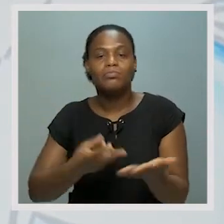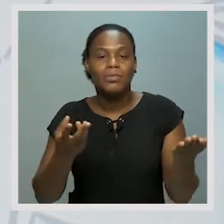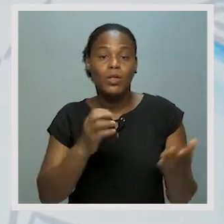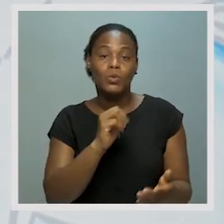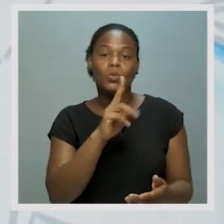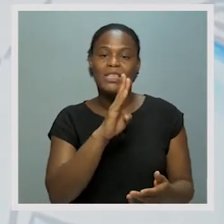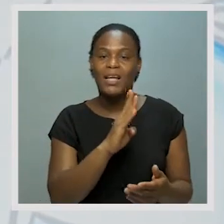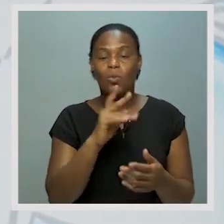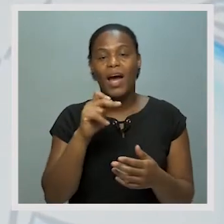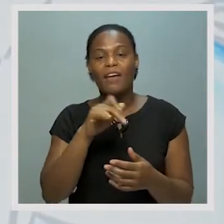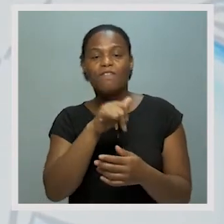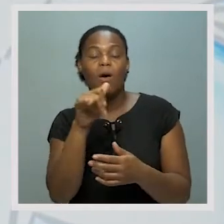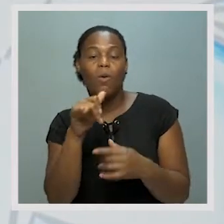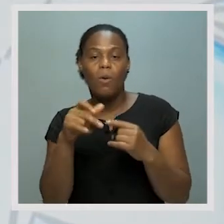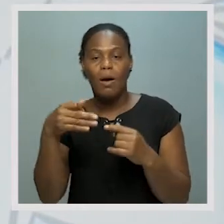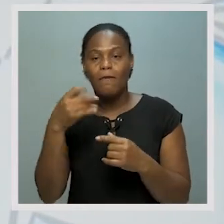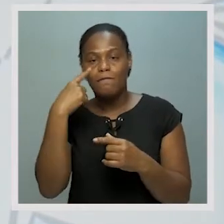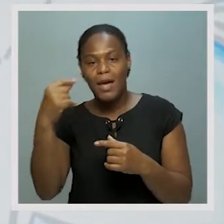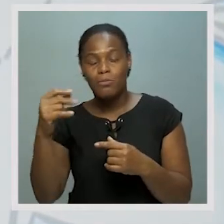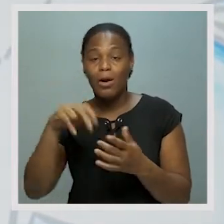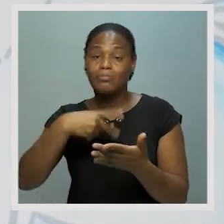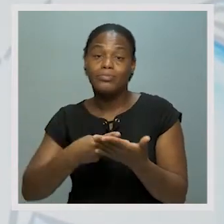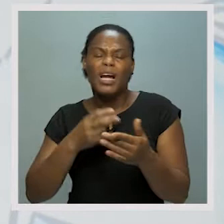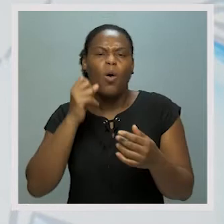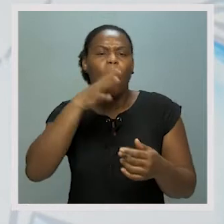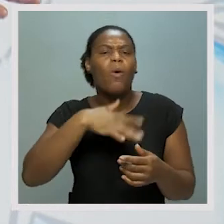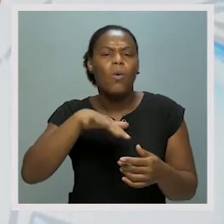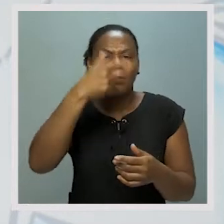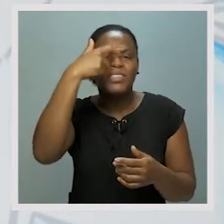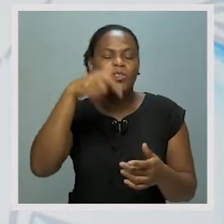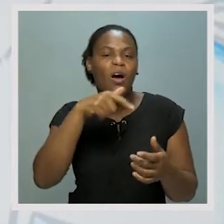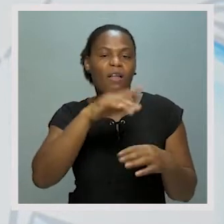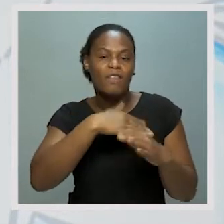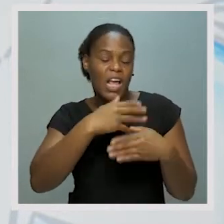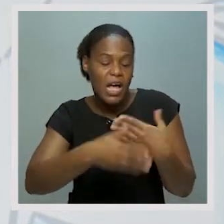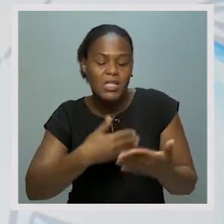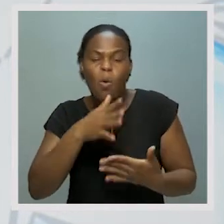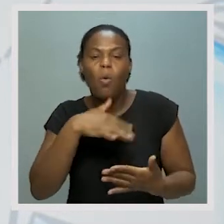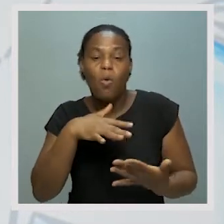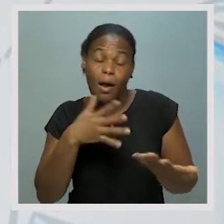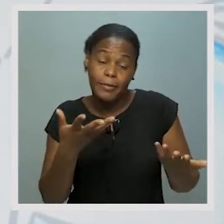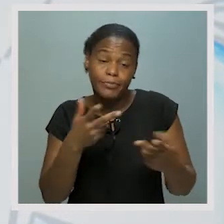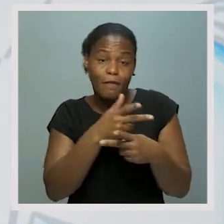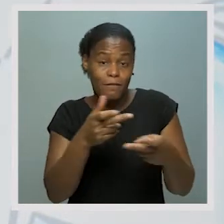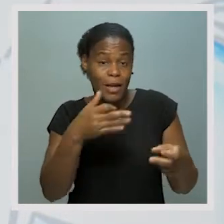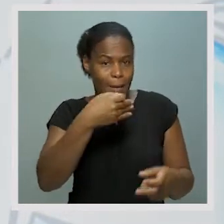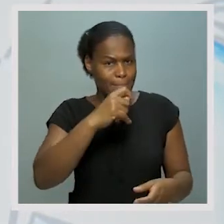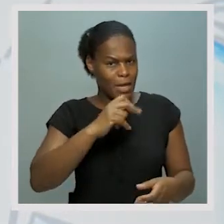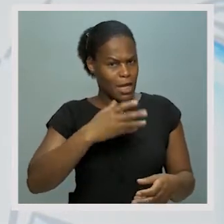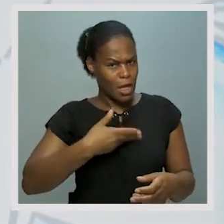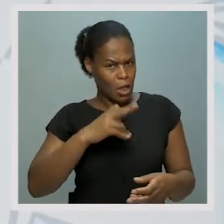o predicado caiu, onde é que temos o sujeito a agir e praticar uma ação? De igual modo, na frase o